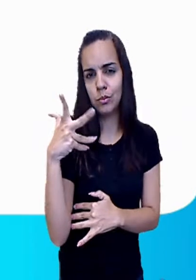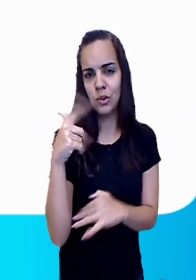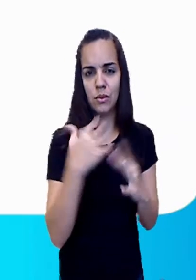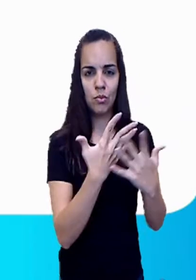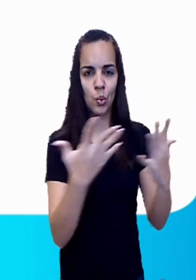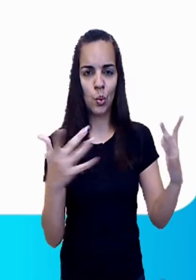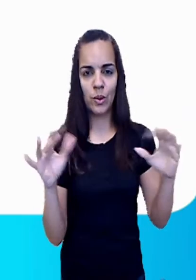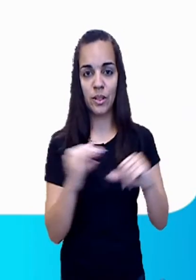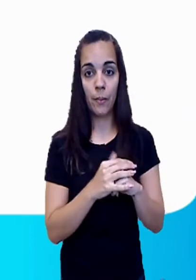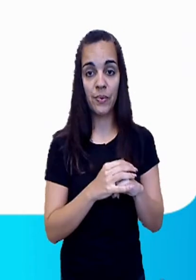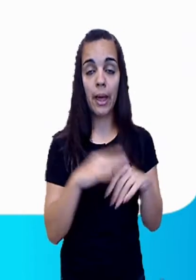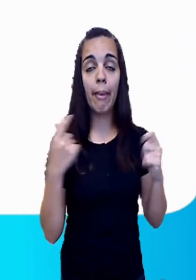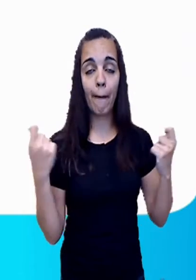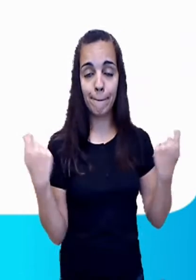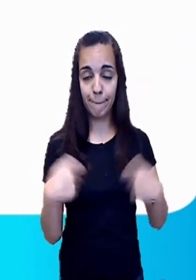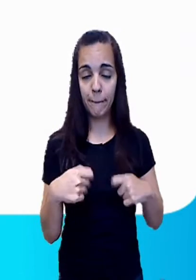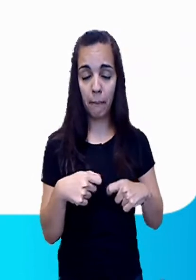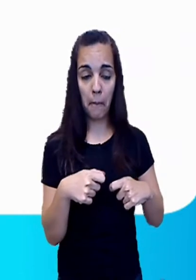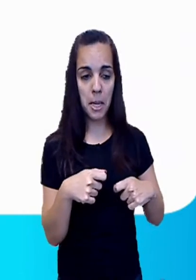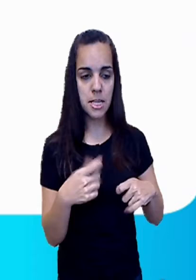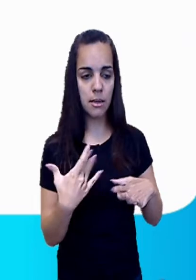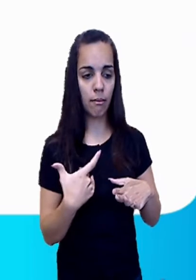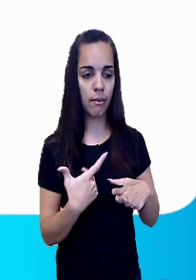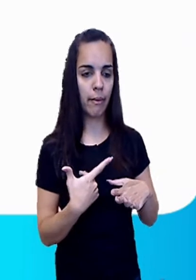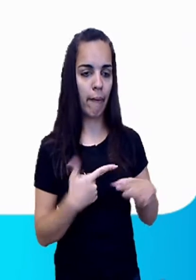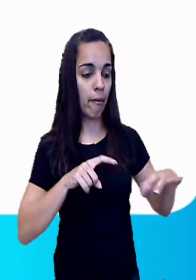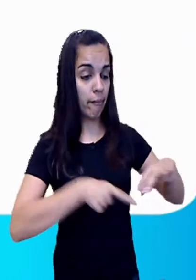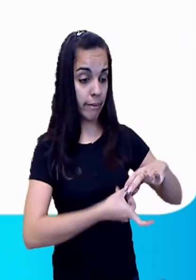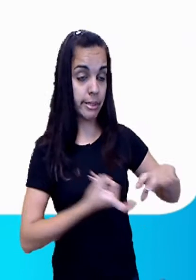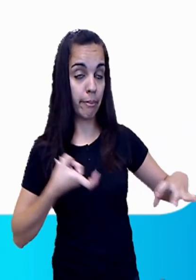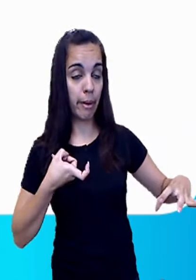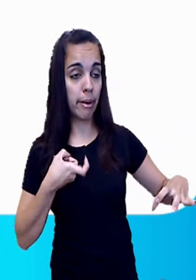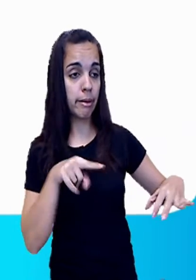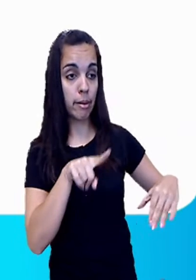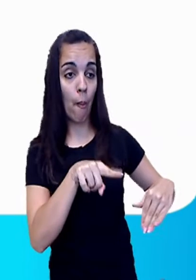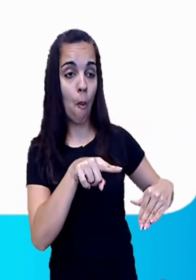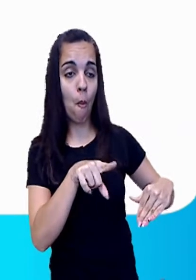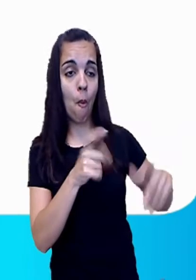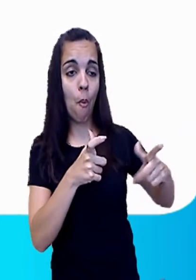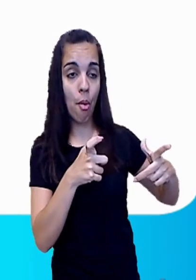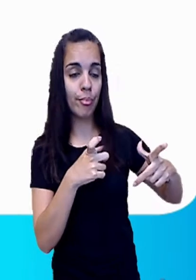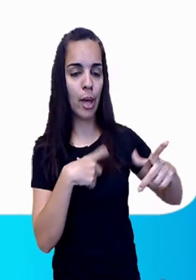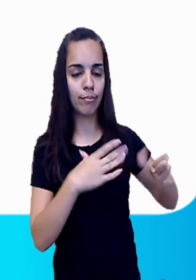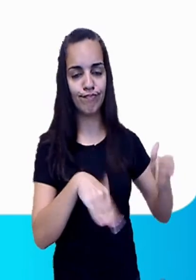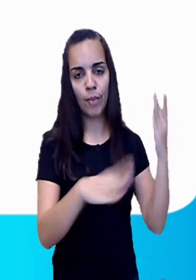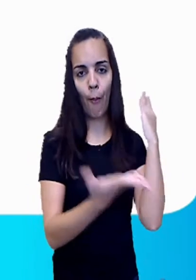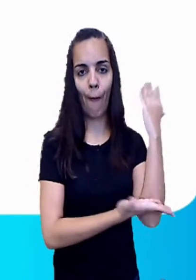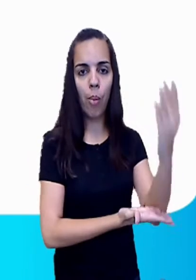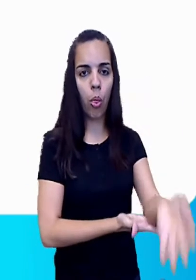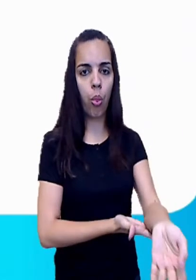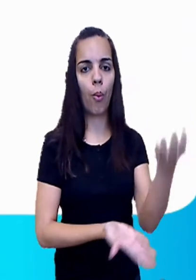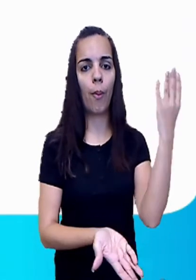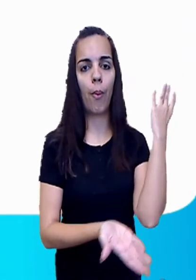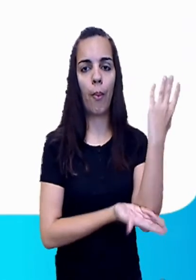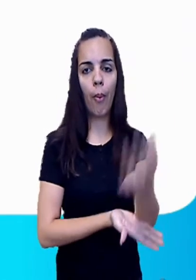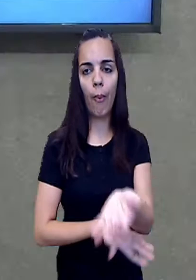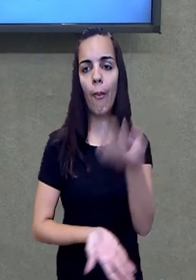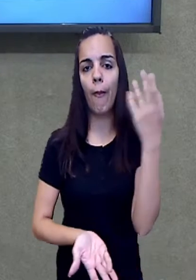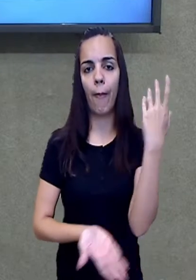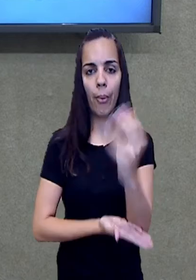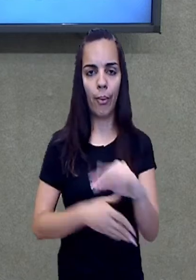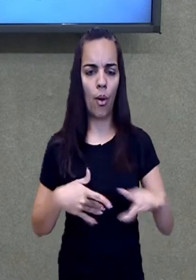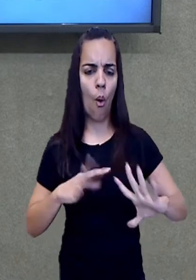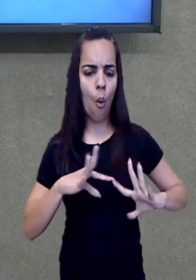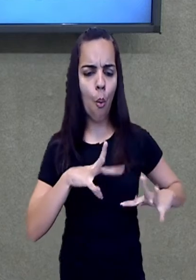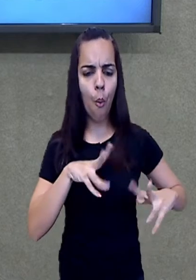a extração de mineração, eles limpam tudo isso, eles abrem essa vegetação e começam a extrair.